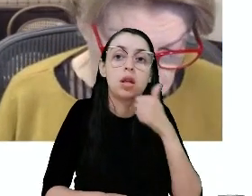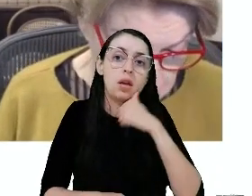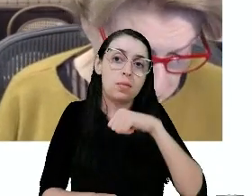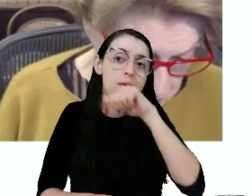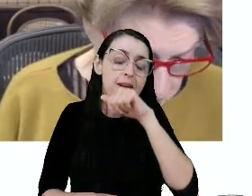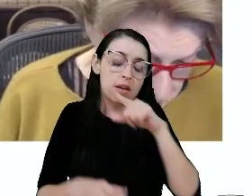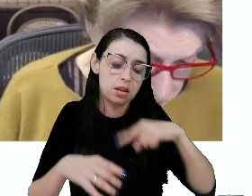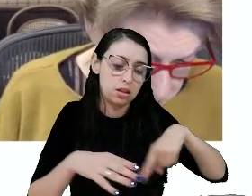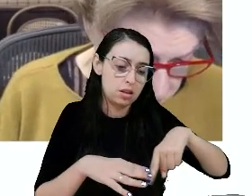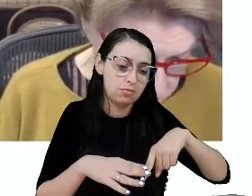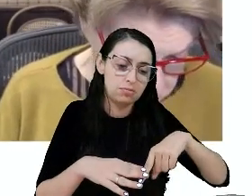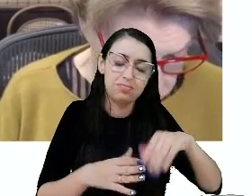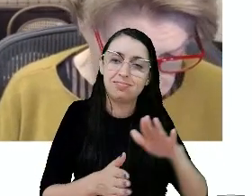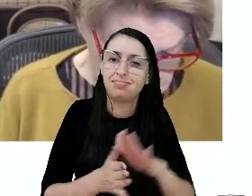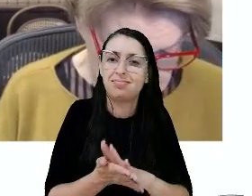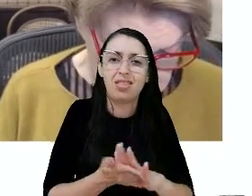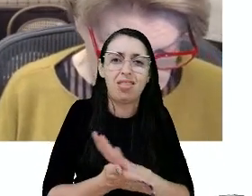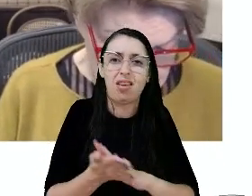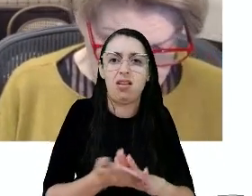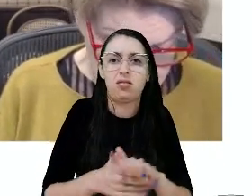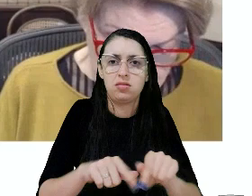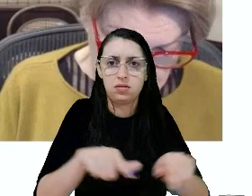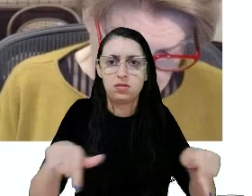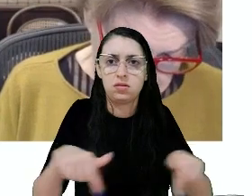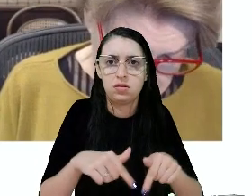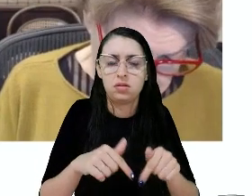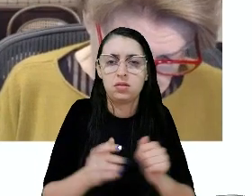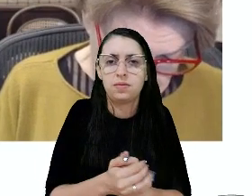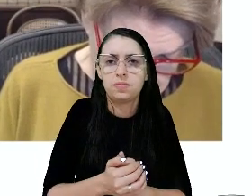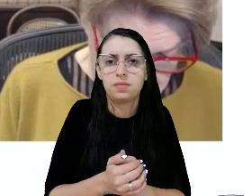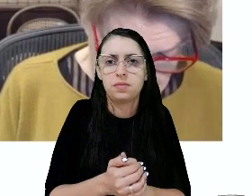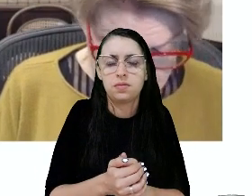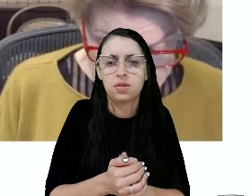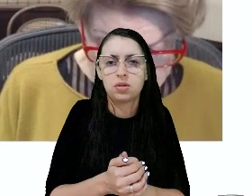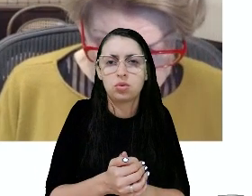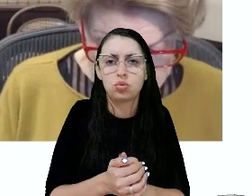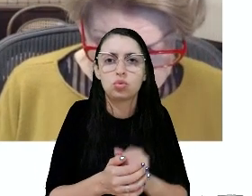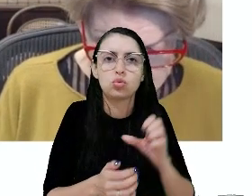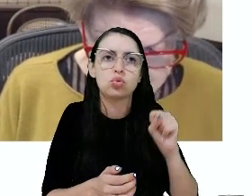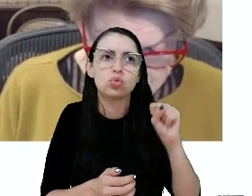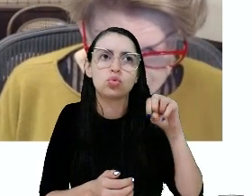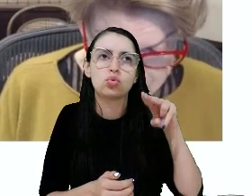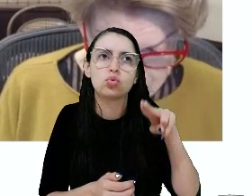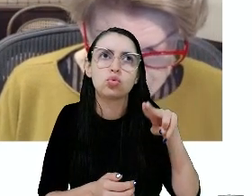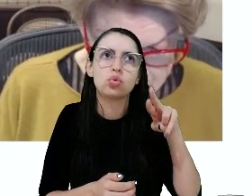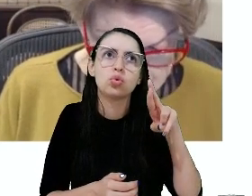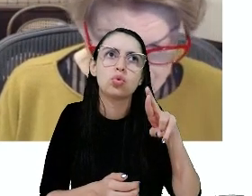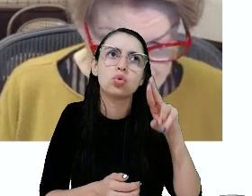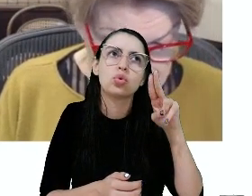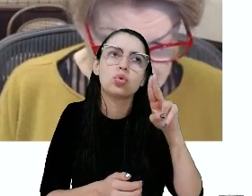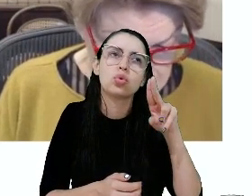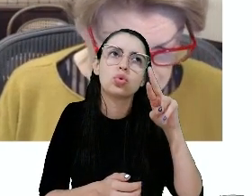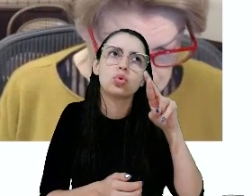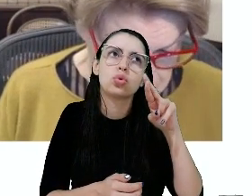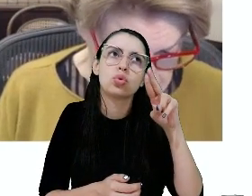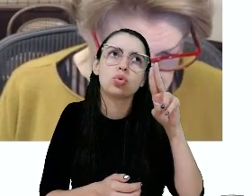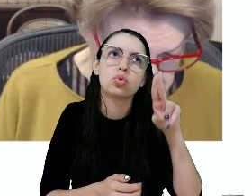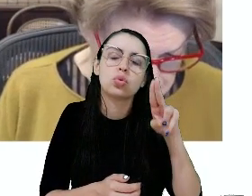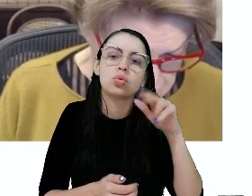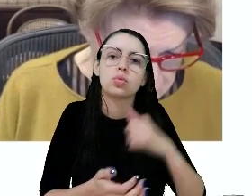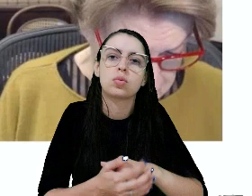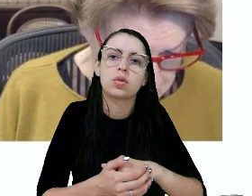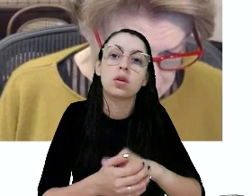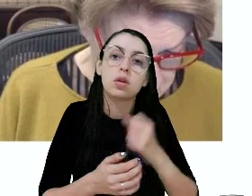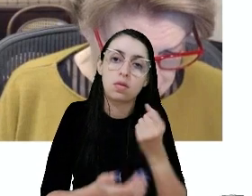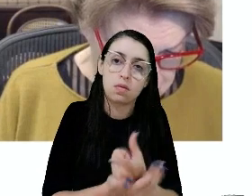mãe estava no meio, sentada num caixote, despinicando sururu, que é um molusco, né, que é vendido lá